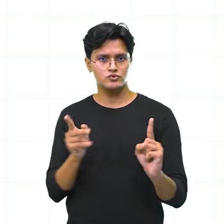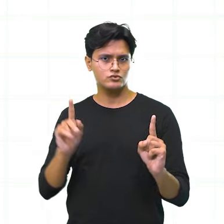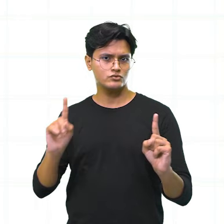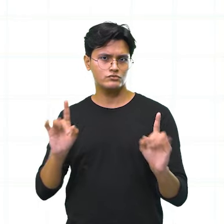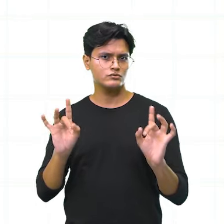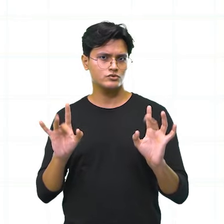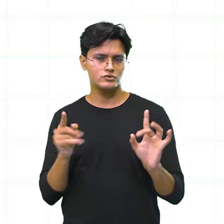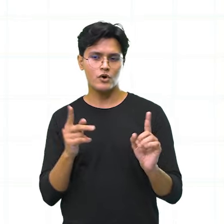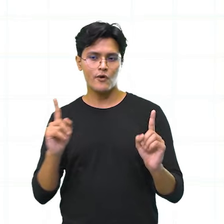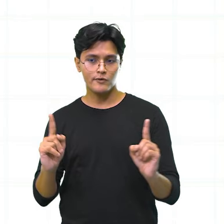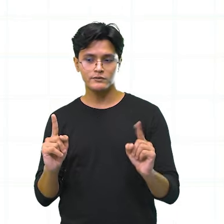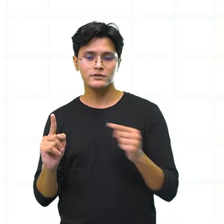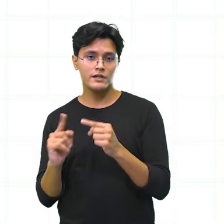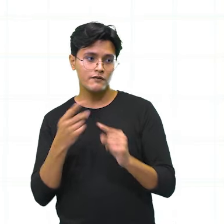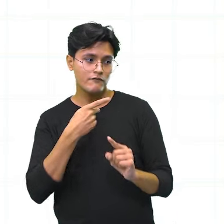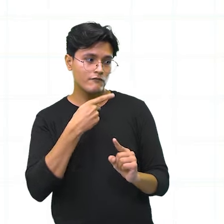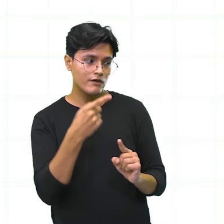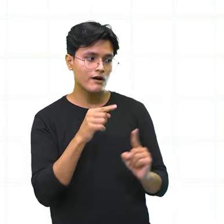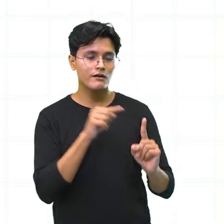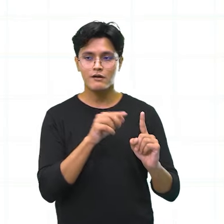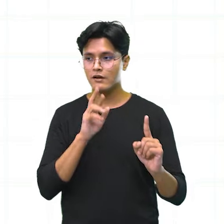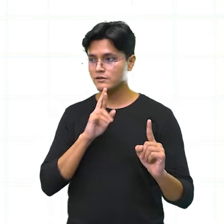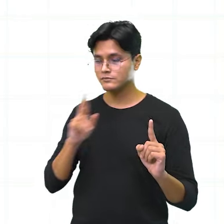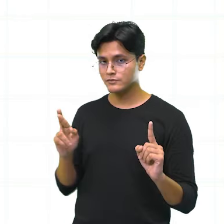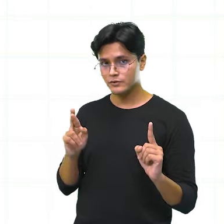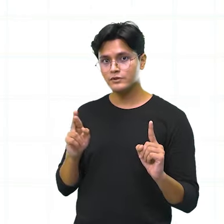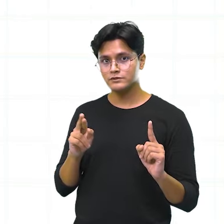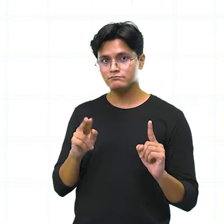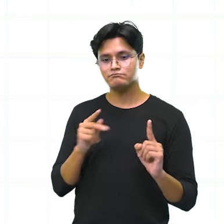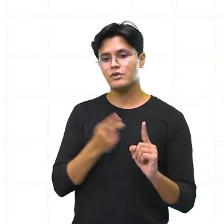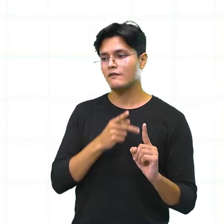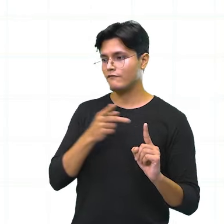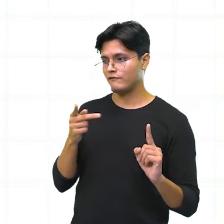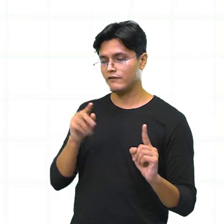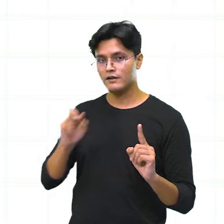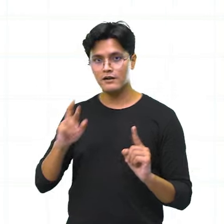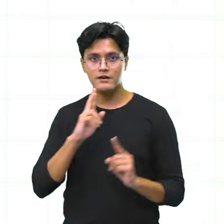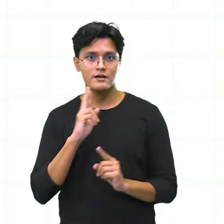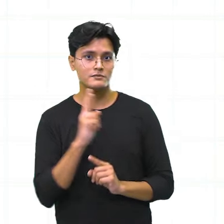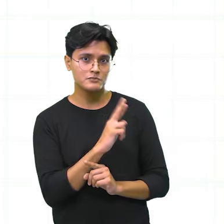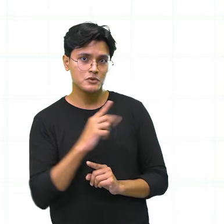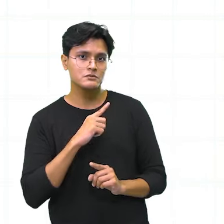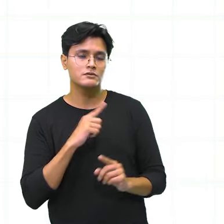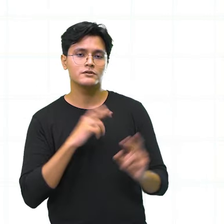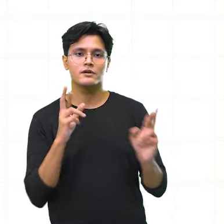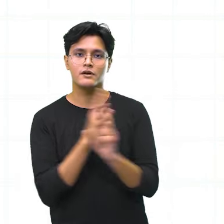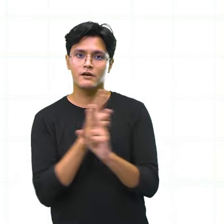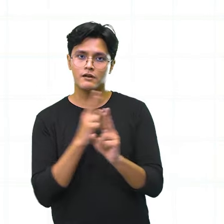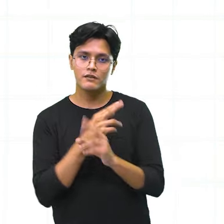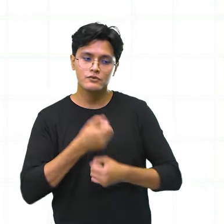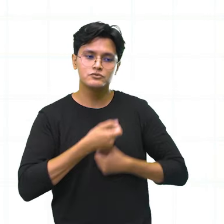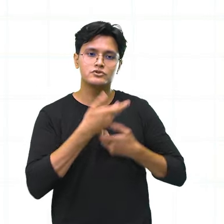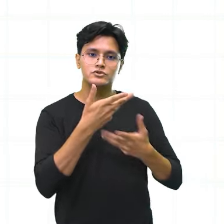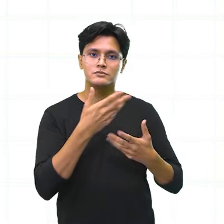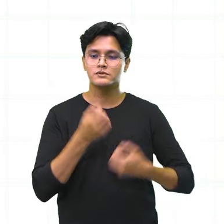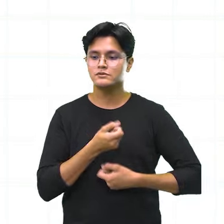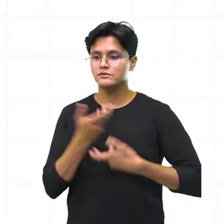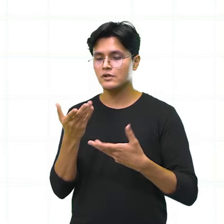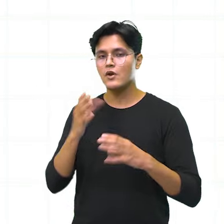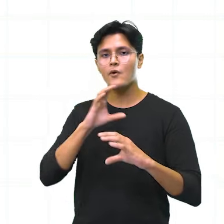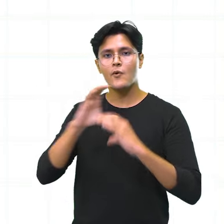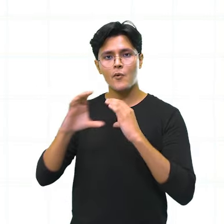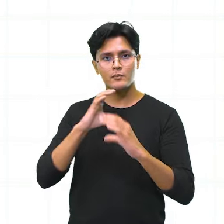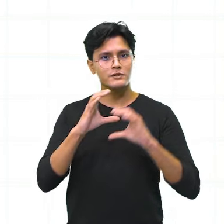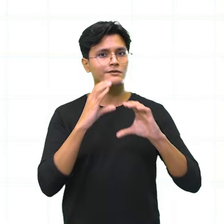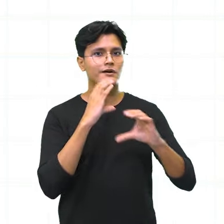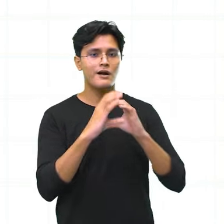na mesma intensidade, ou seja, eles tiveram aí, né, uma relação, se expressaram, se comunicaram sem a